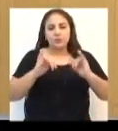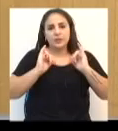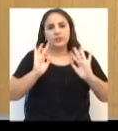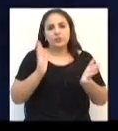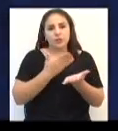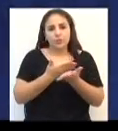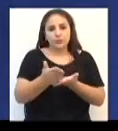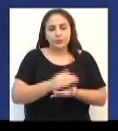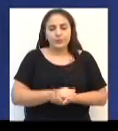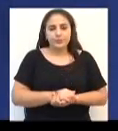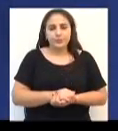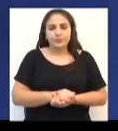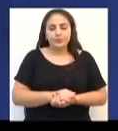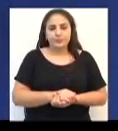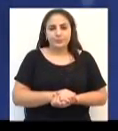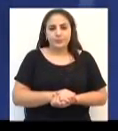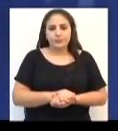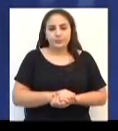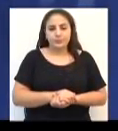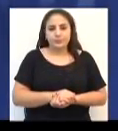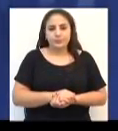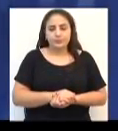iniciou.